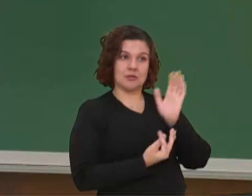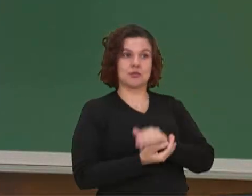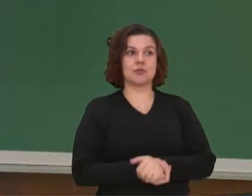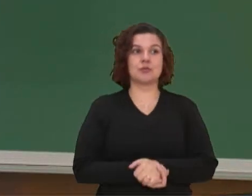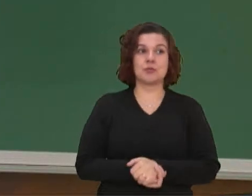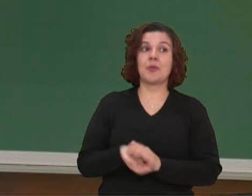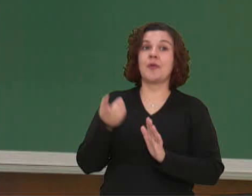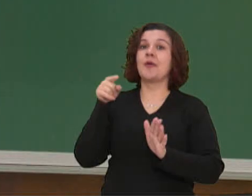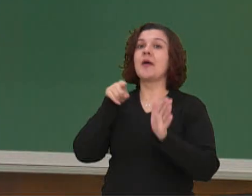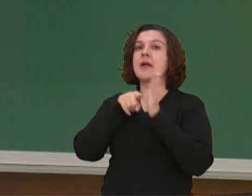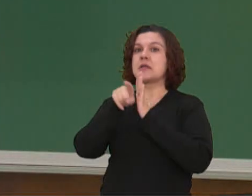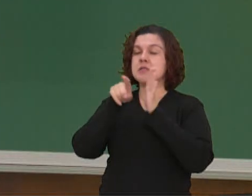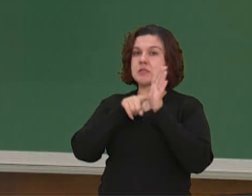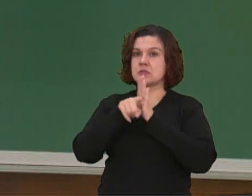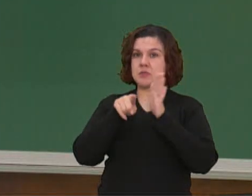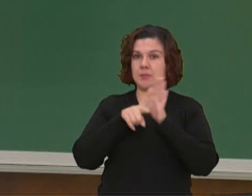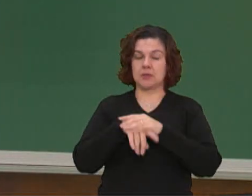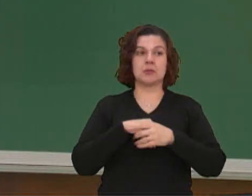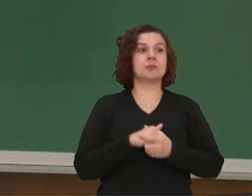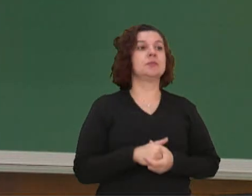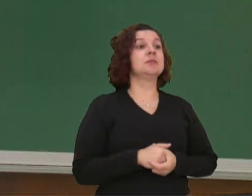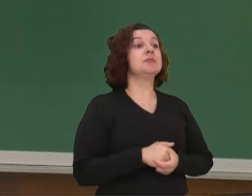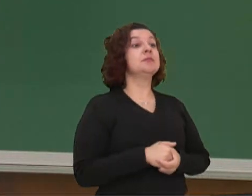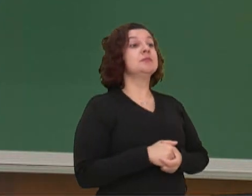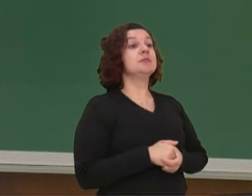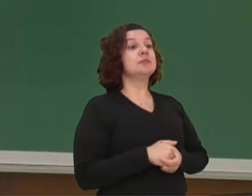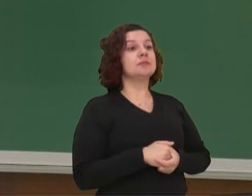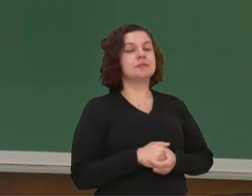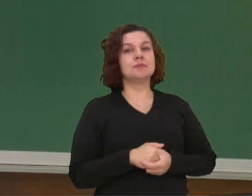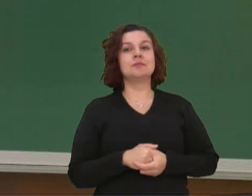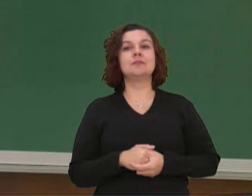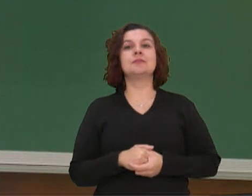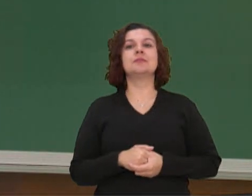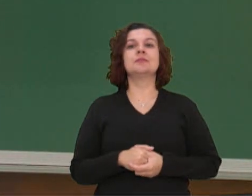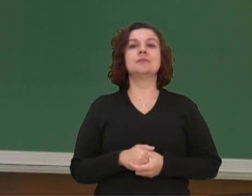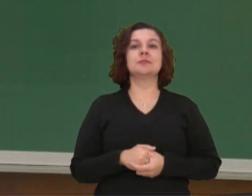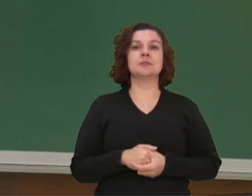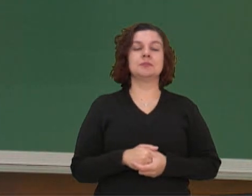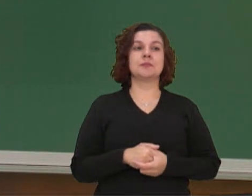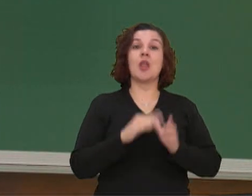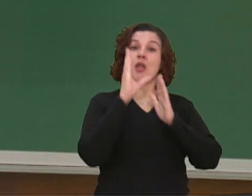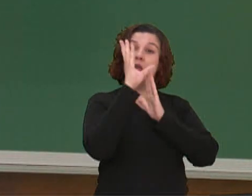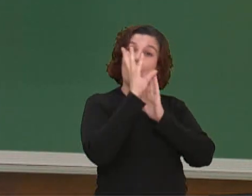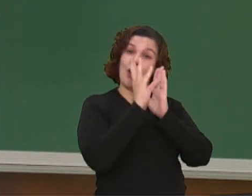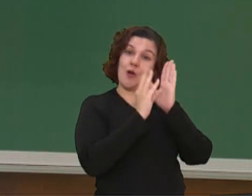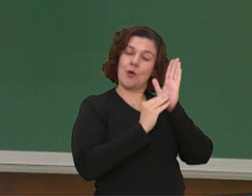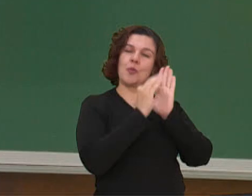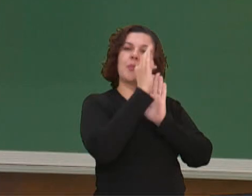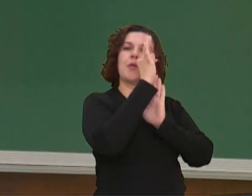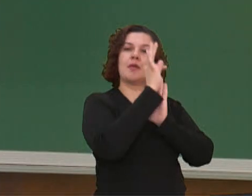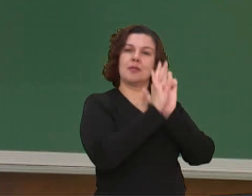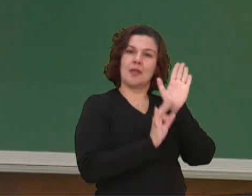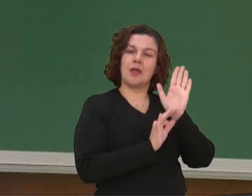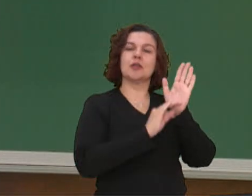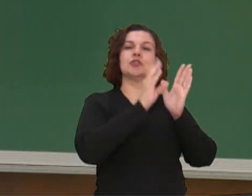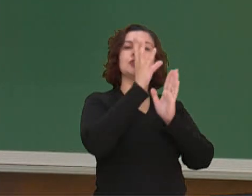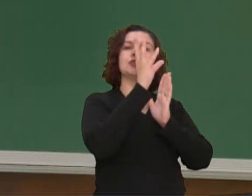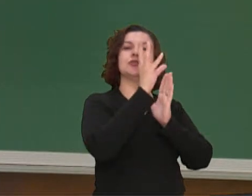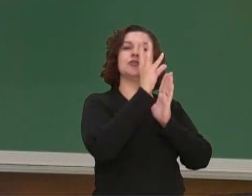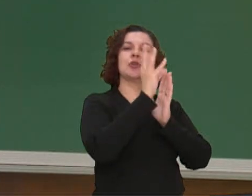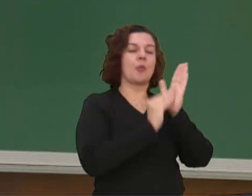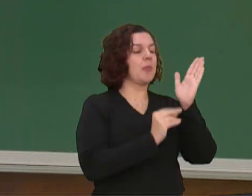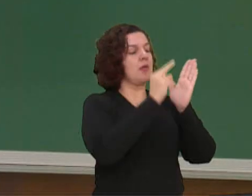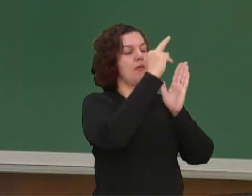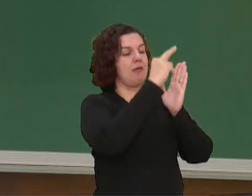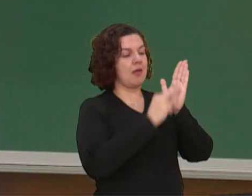as questões, que eu também vou colocar na sequência, e aí vocês fazem a cópia, a leitura, deixam no caderno de